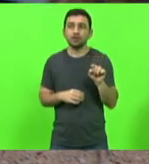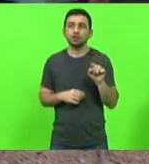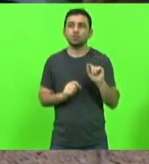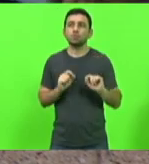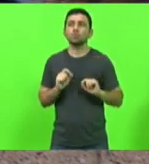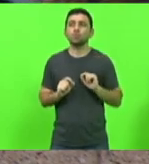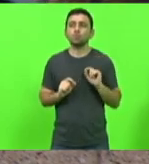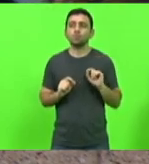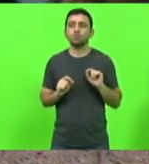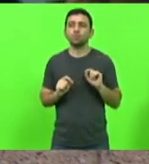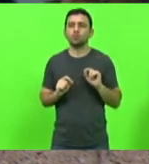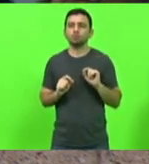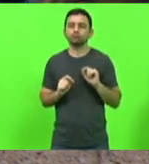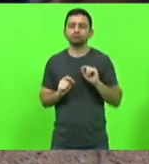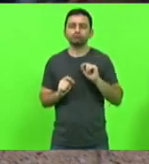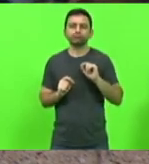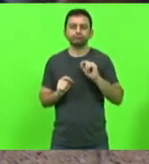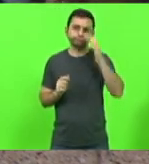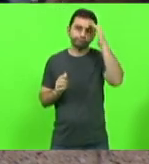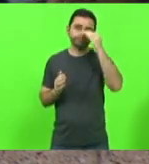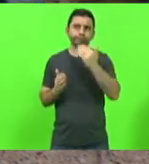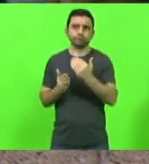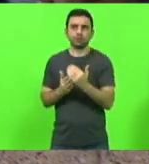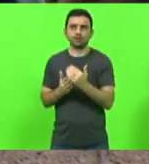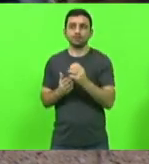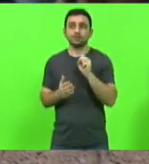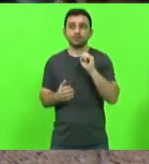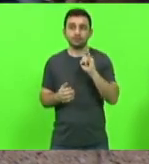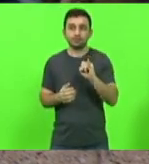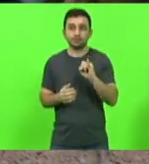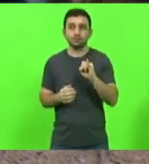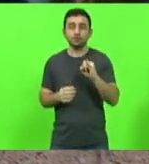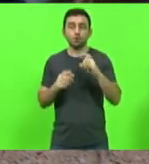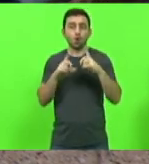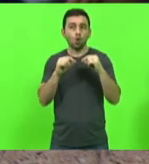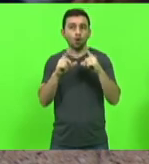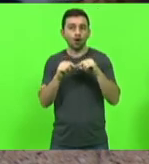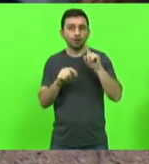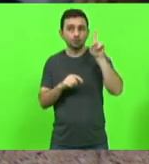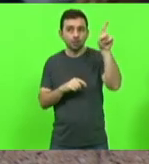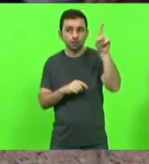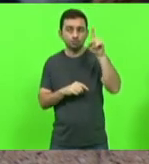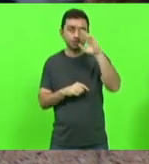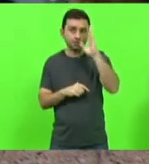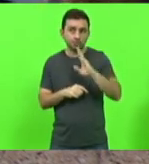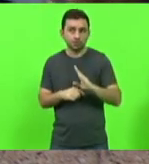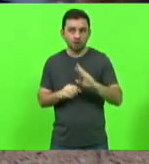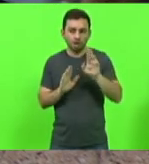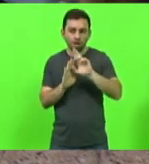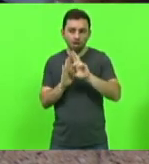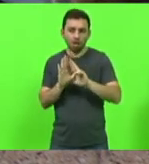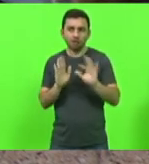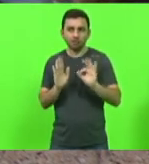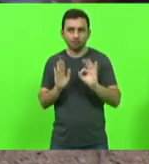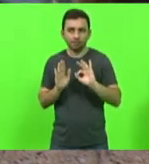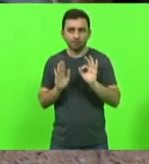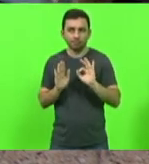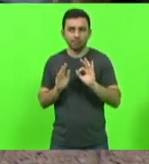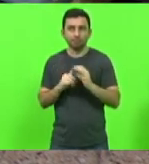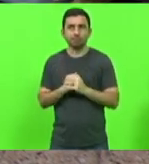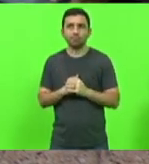segue a tese de que, enquanto o Congresso Nacional não regulamentar a matéria,